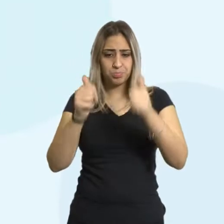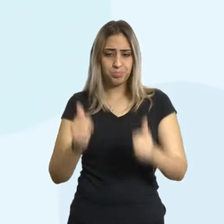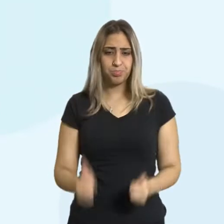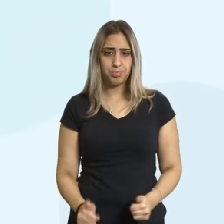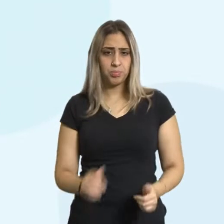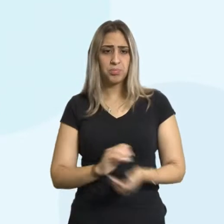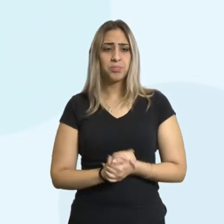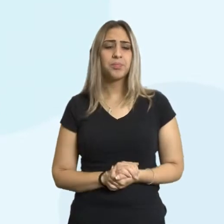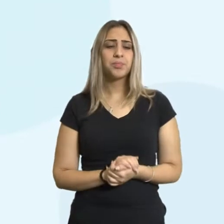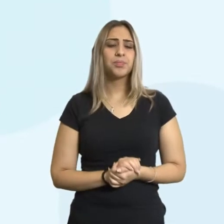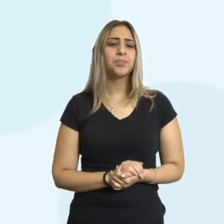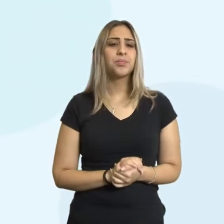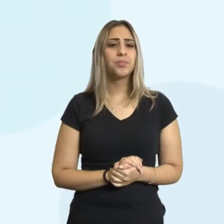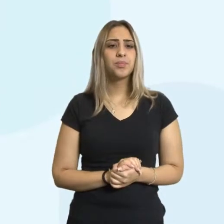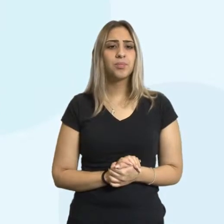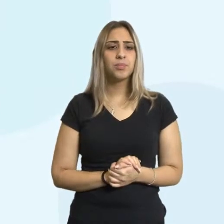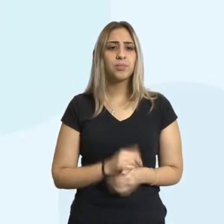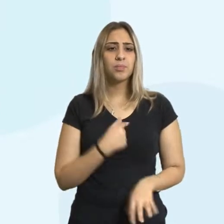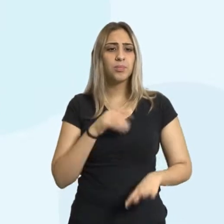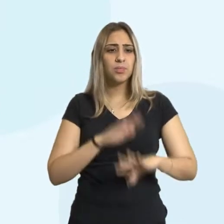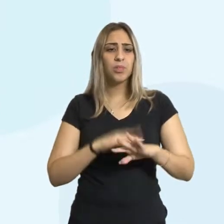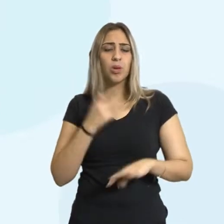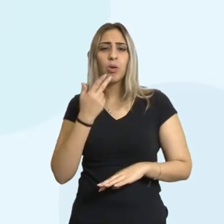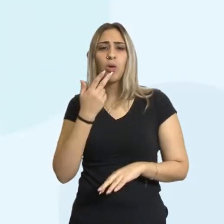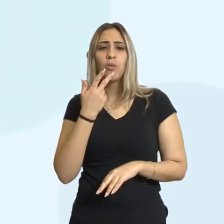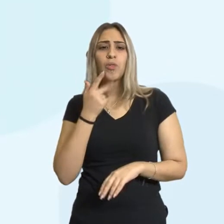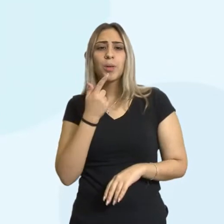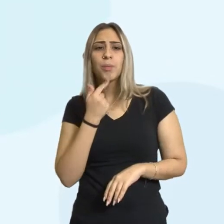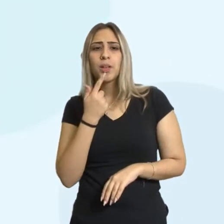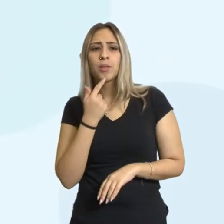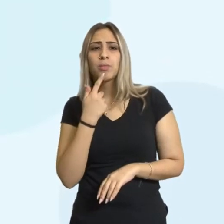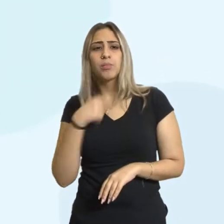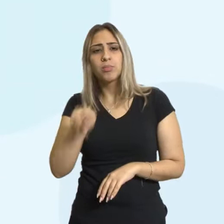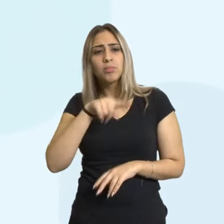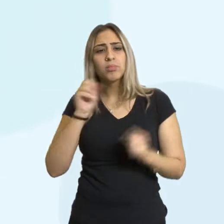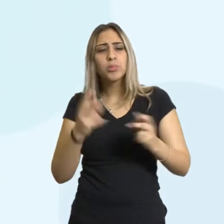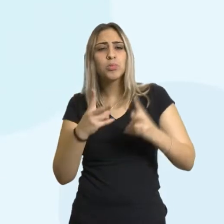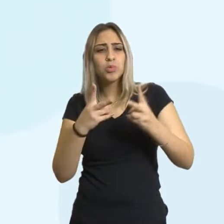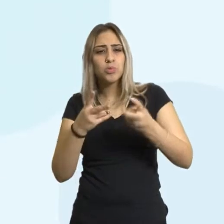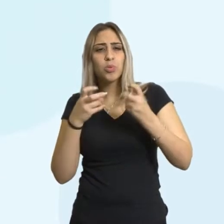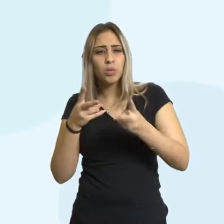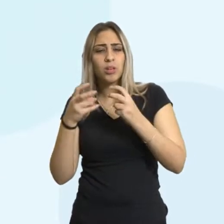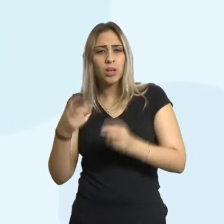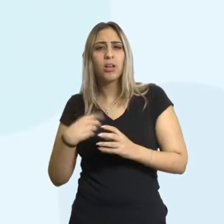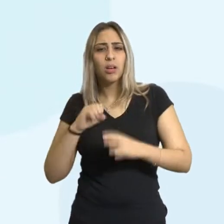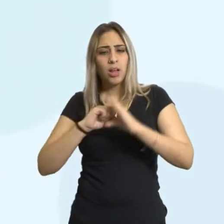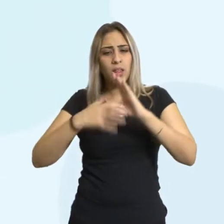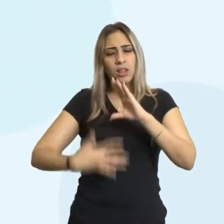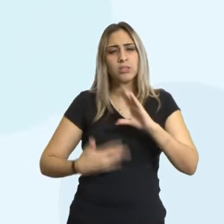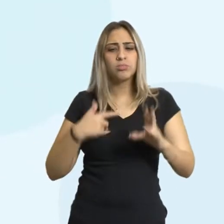colorido uma cor aproximada Okay avermelhado nela podemos notar claramente características essenciais de uma gestação